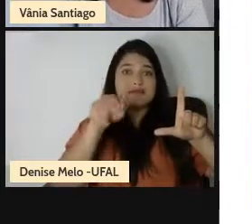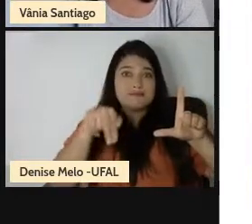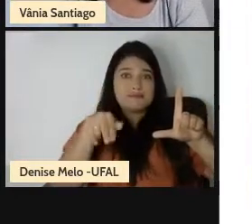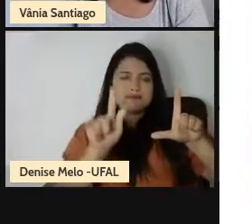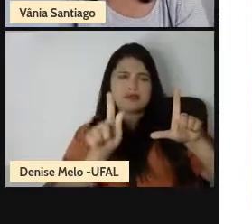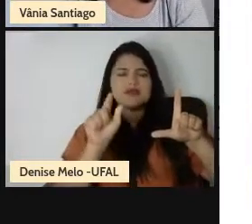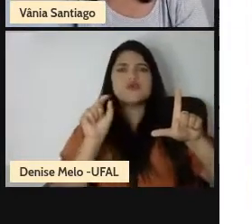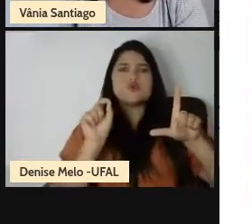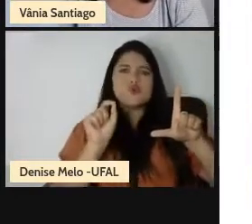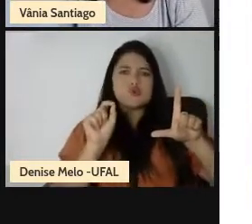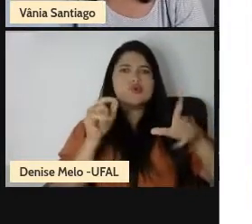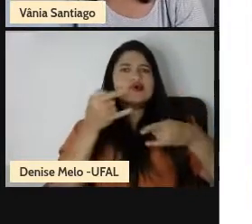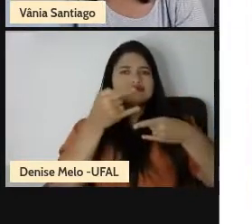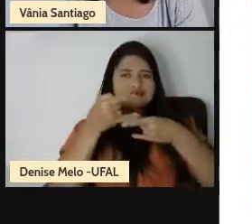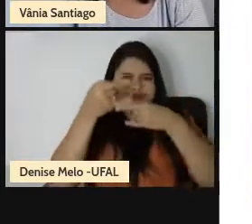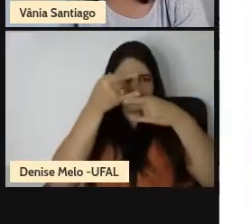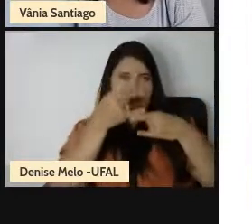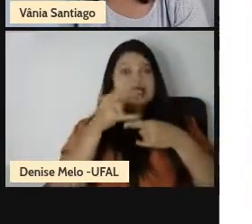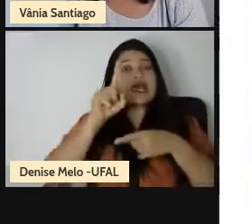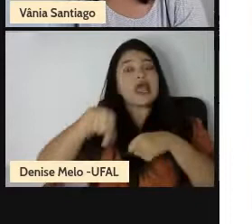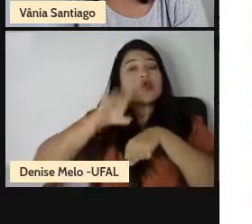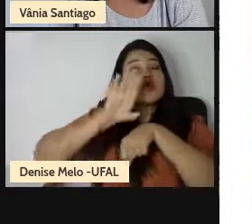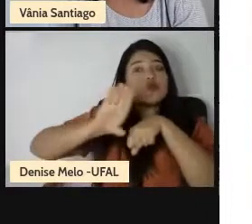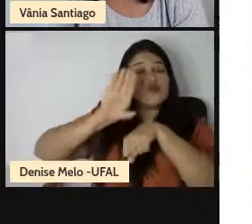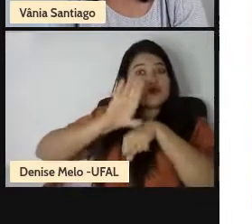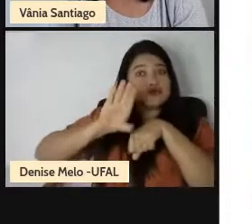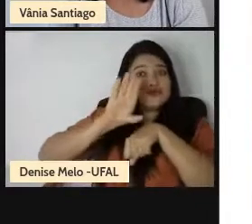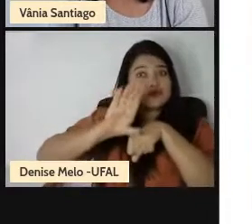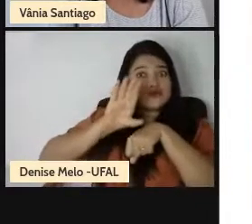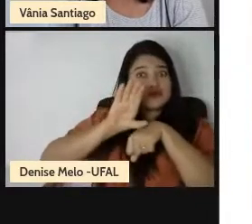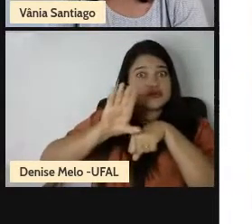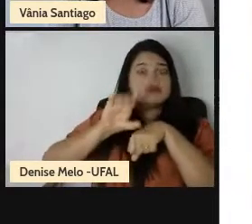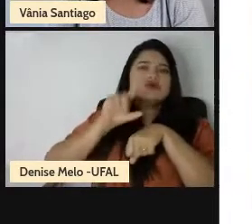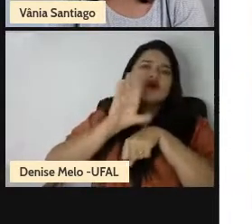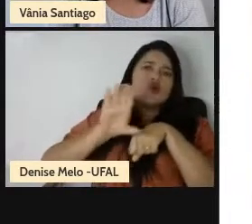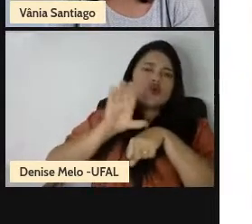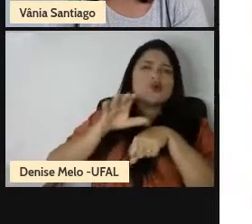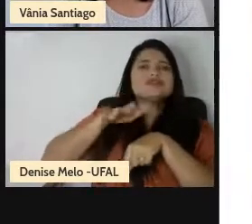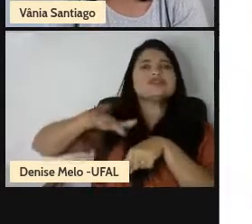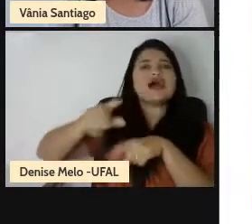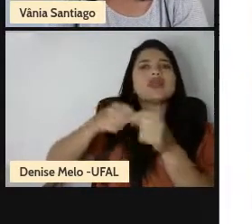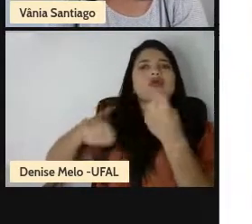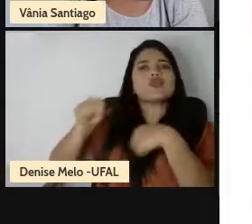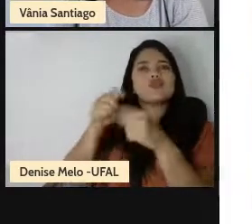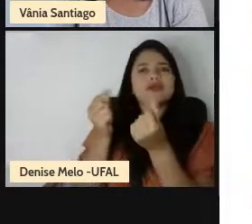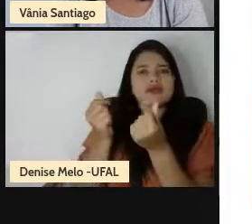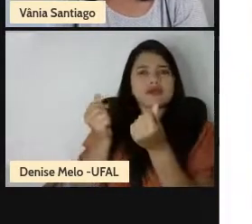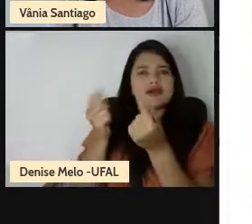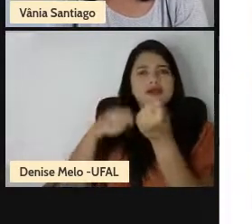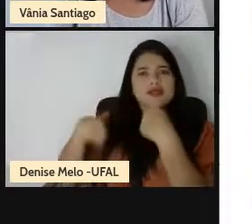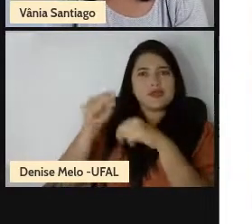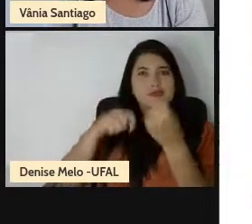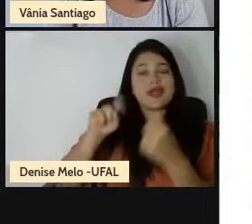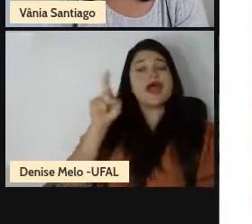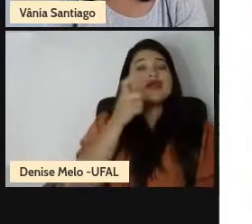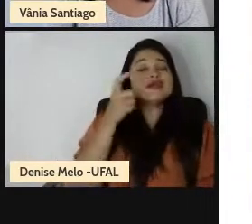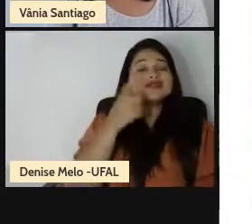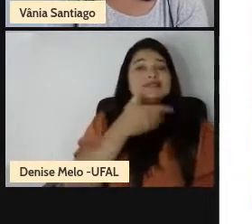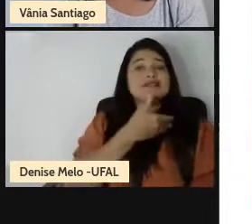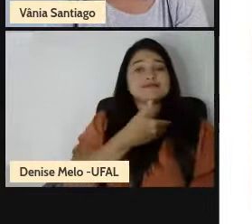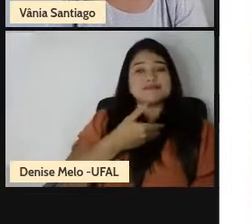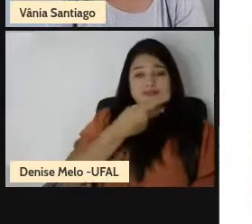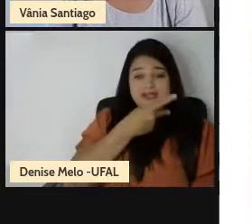uma imagem que foi um curso, que é um curso de economia que a ex-presidenta Dilma